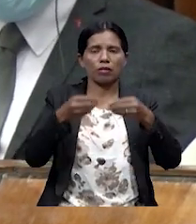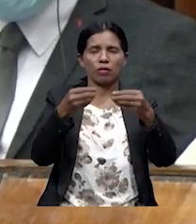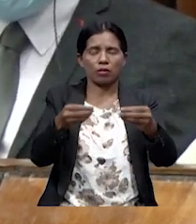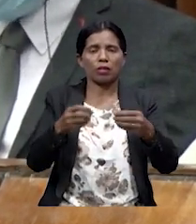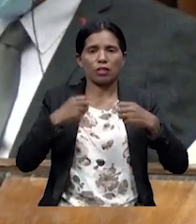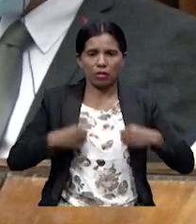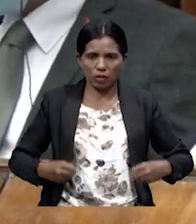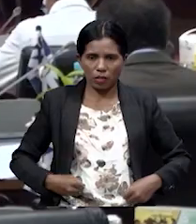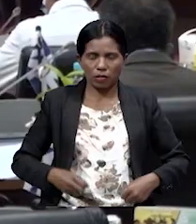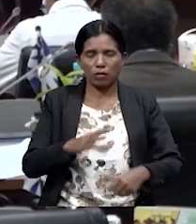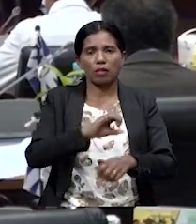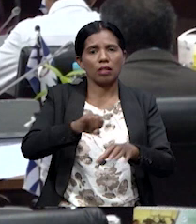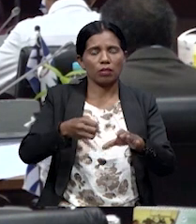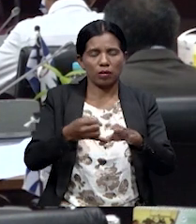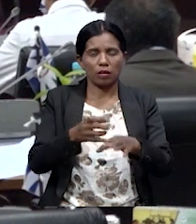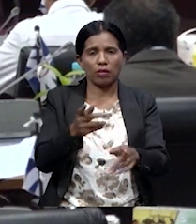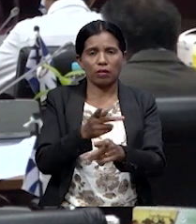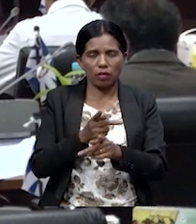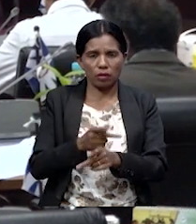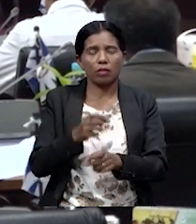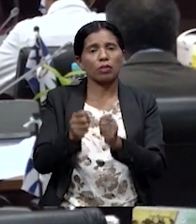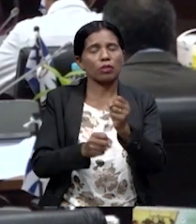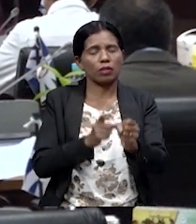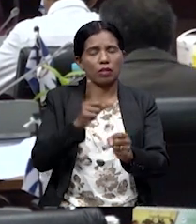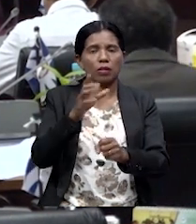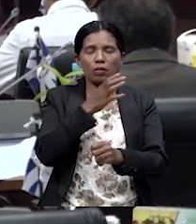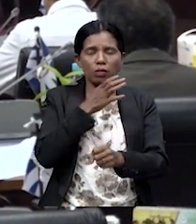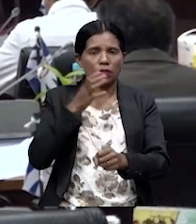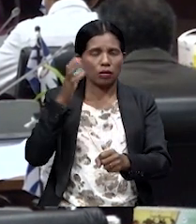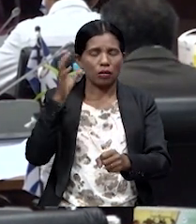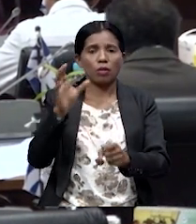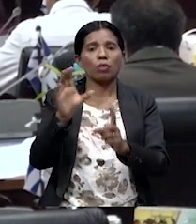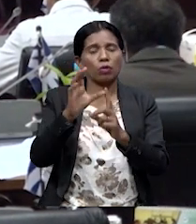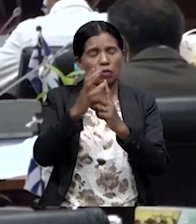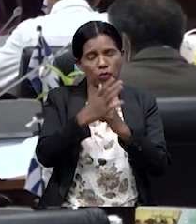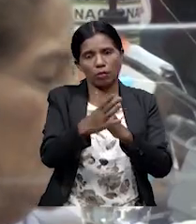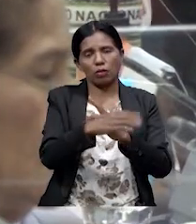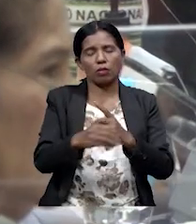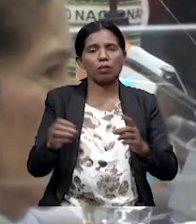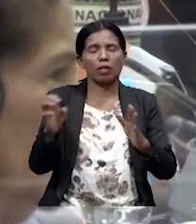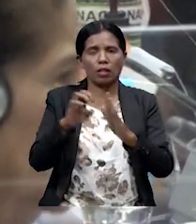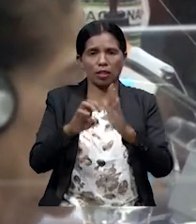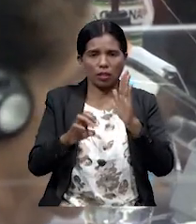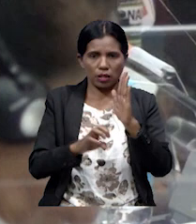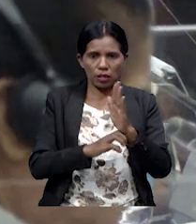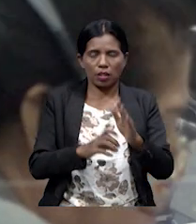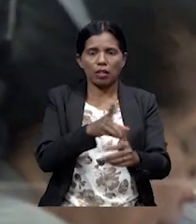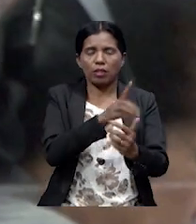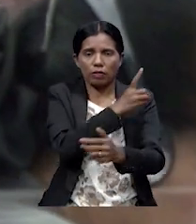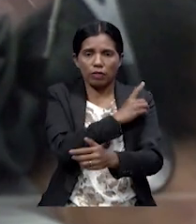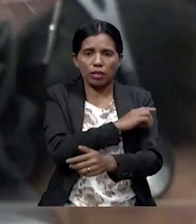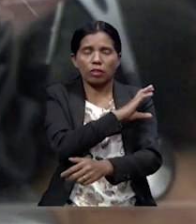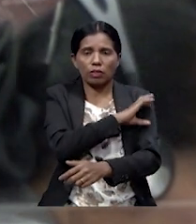saúde, inclusão, no proteção social, cultura, no patrimônio, reforma Estado, defesa segurança